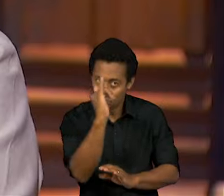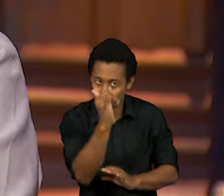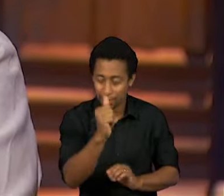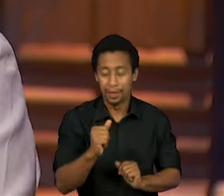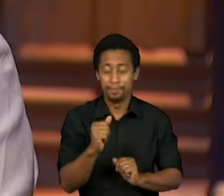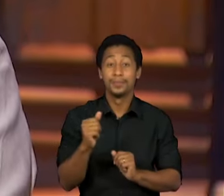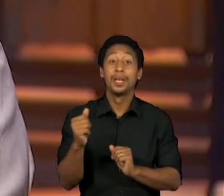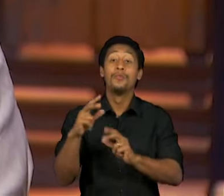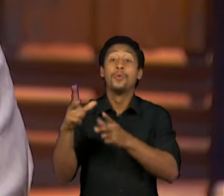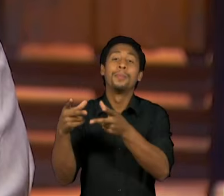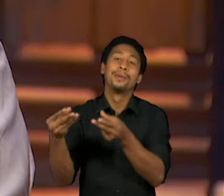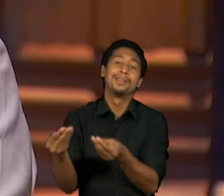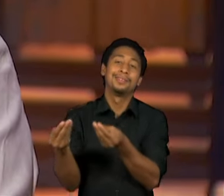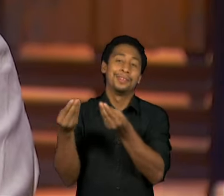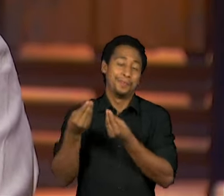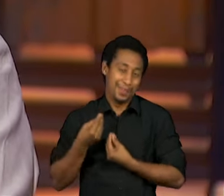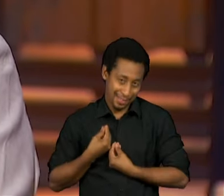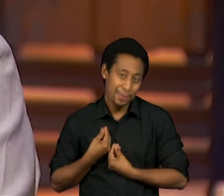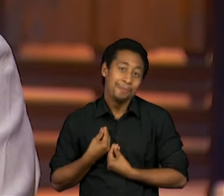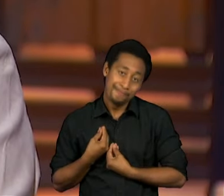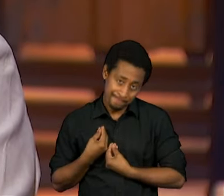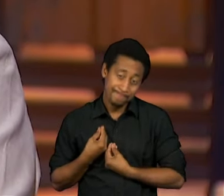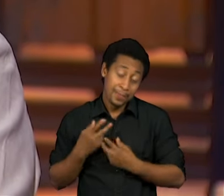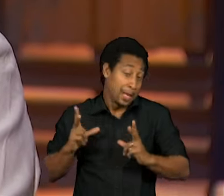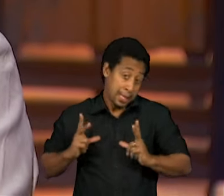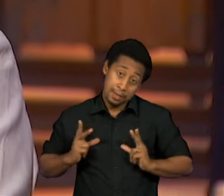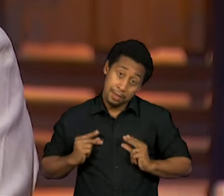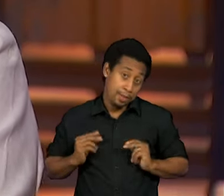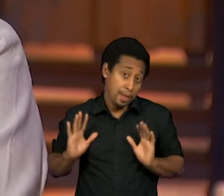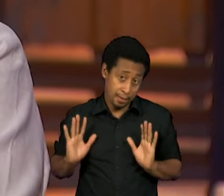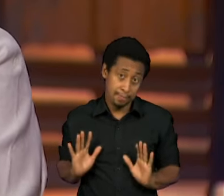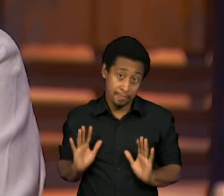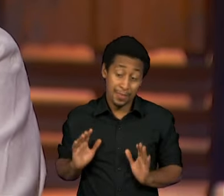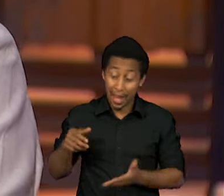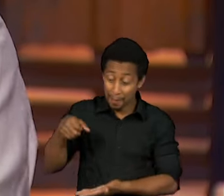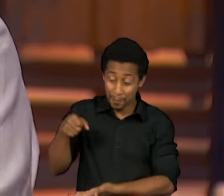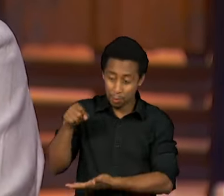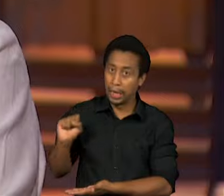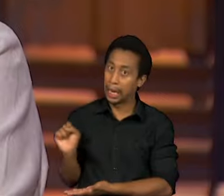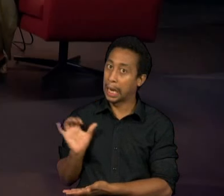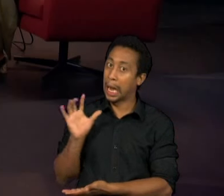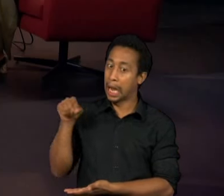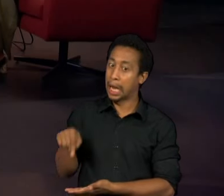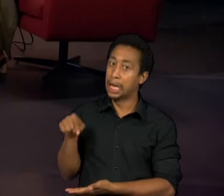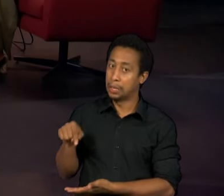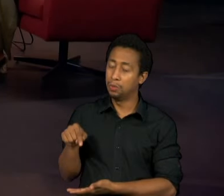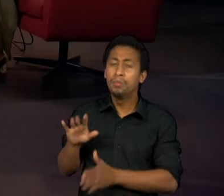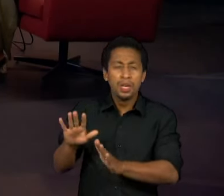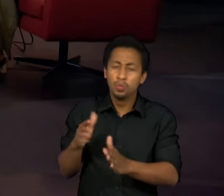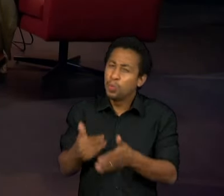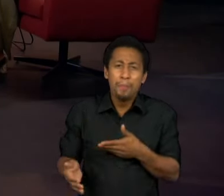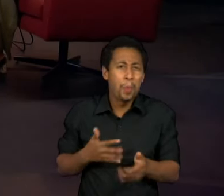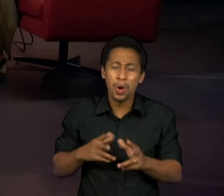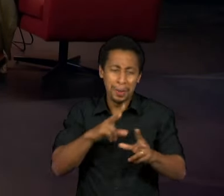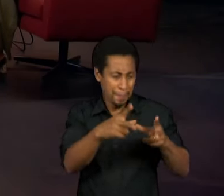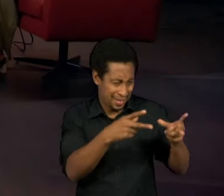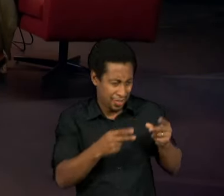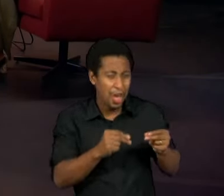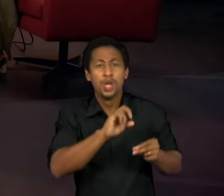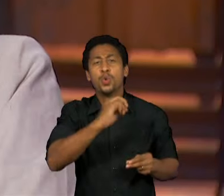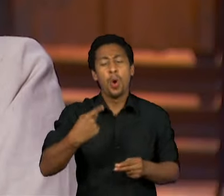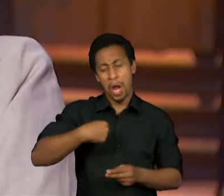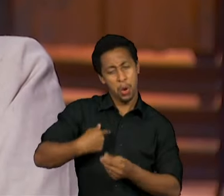porque tava todo incômodo com essa blusa que eu ganhei E aí eu fui para o mesmo que eu tivesse comprado da conta de ninguém que todo mundo ficou falando